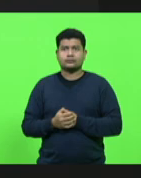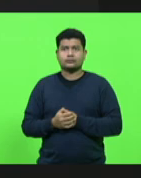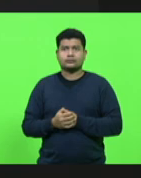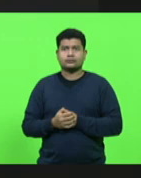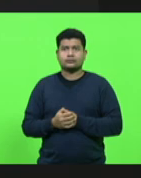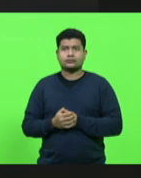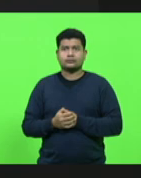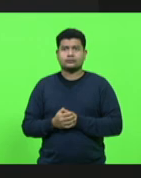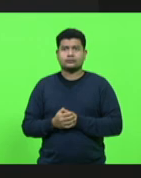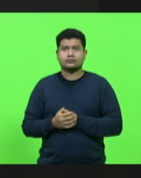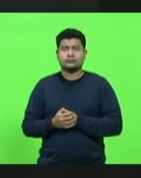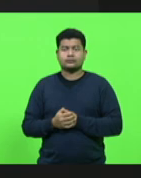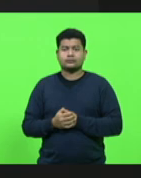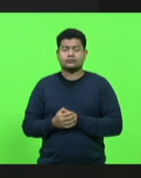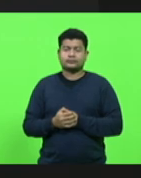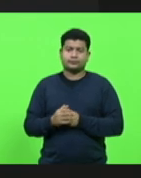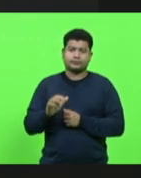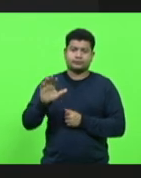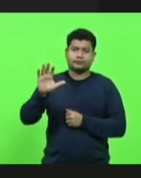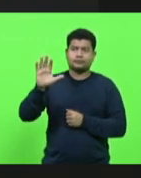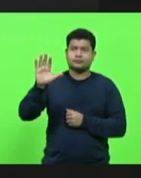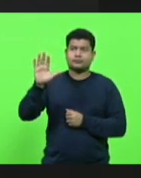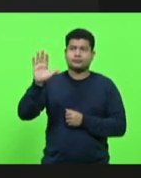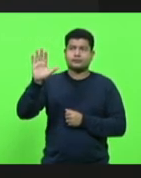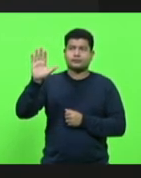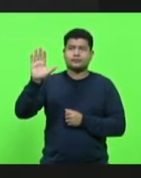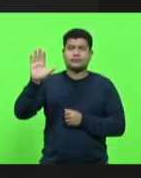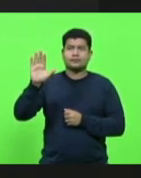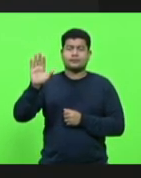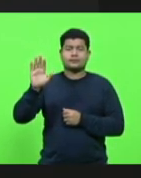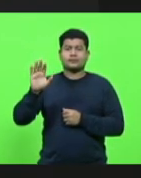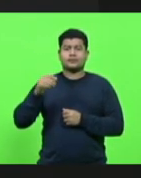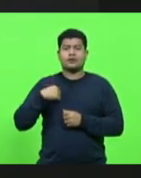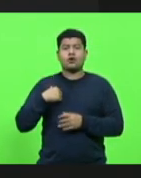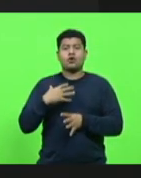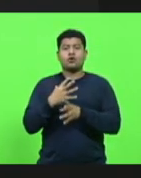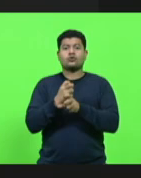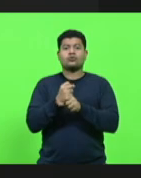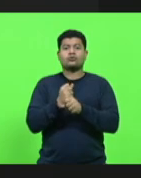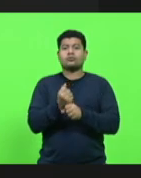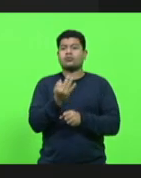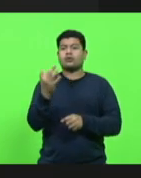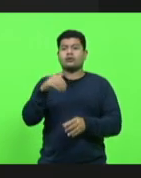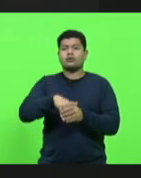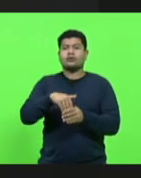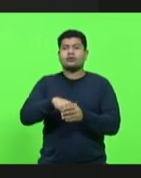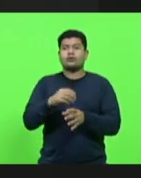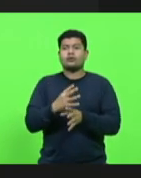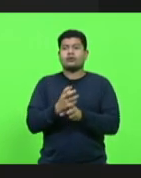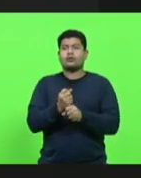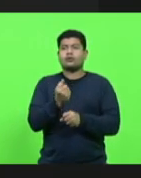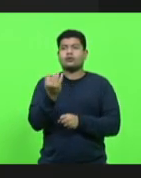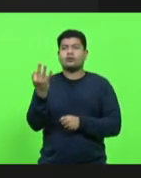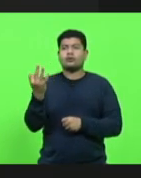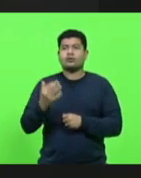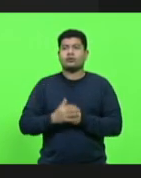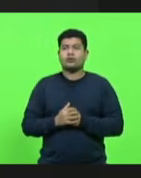existe... Agora, senhor presidente. Qual foi o número de votos? Senhor presidente, eu consegui votar aqui